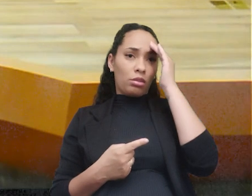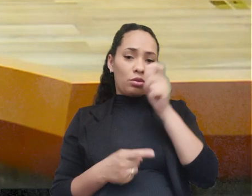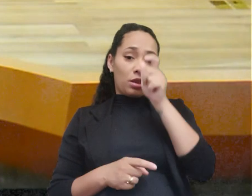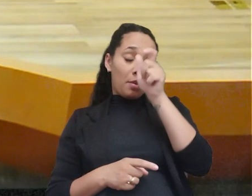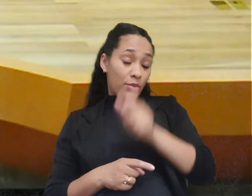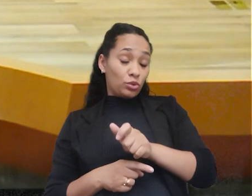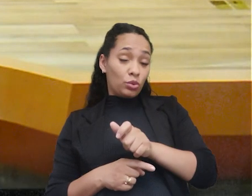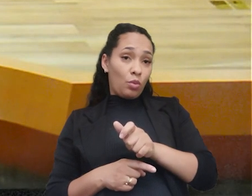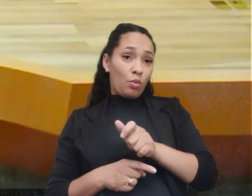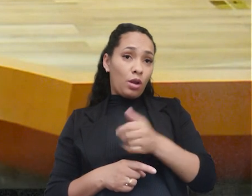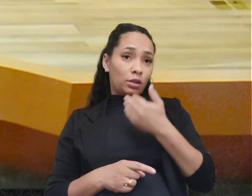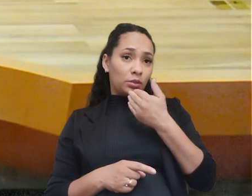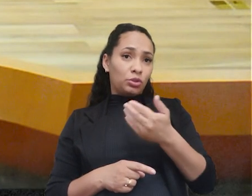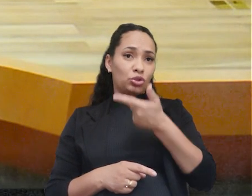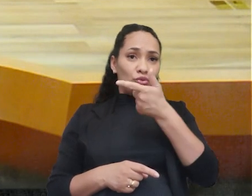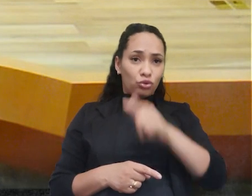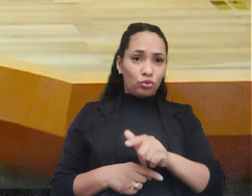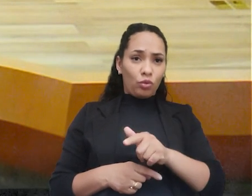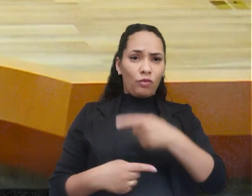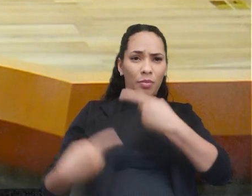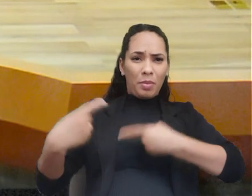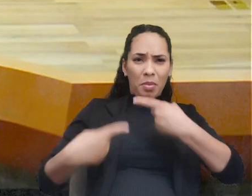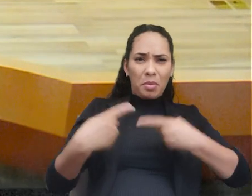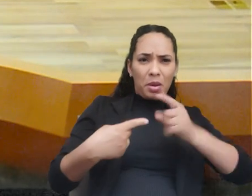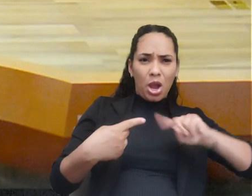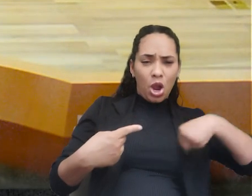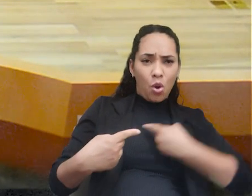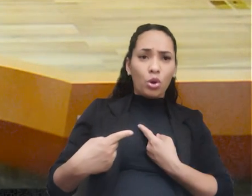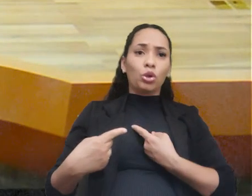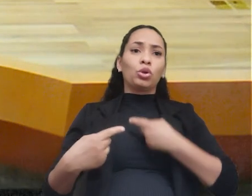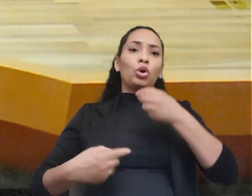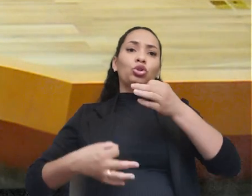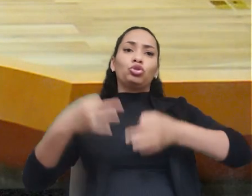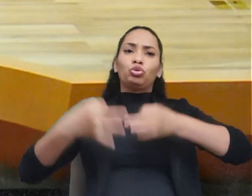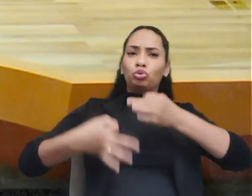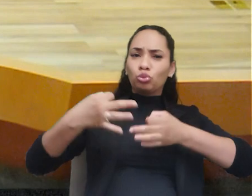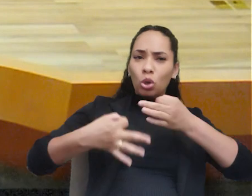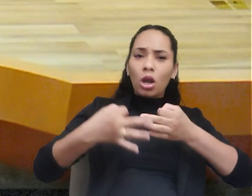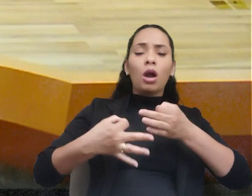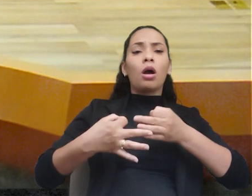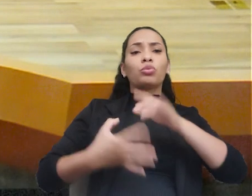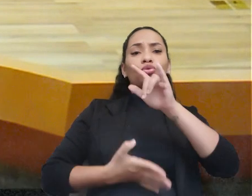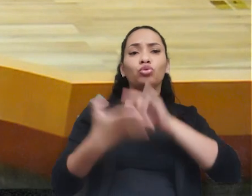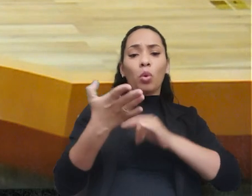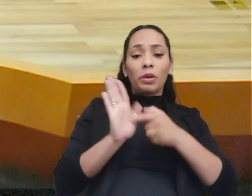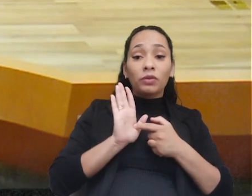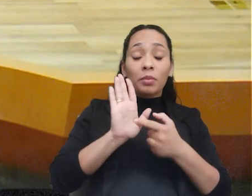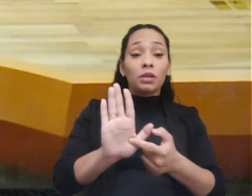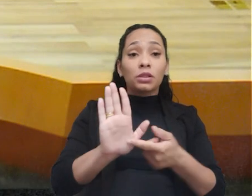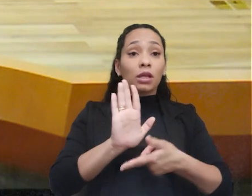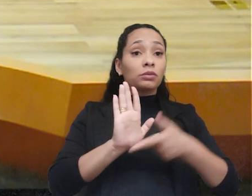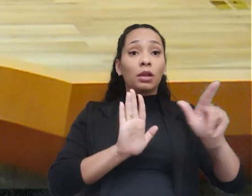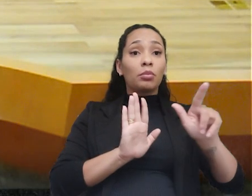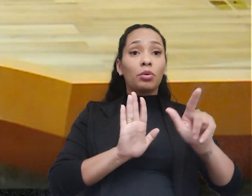ele revolve novamente a discussão do que nós julgamos. O fato é que aqui os documentos que foram apresentados